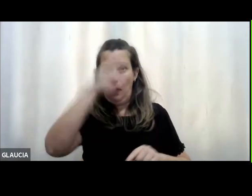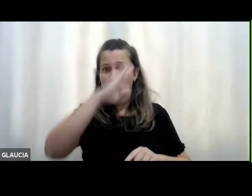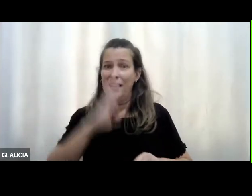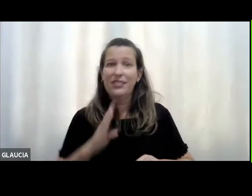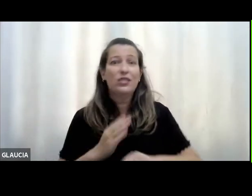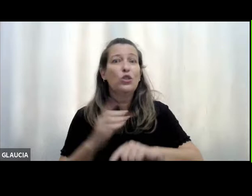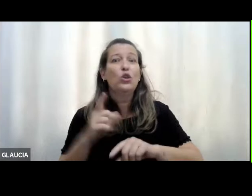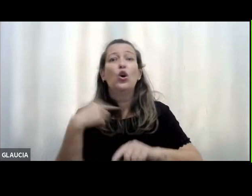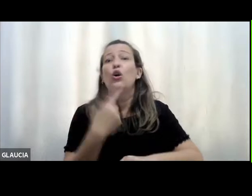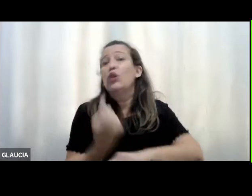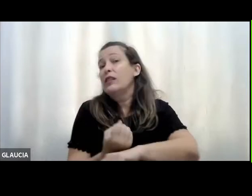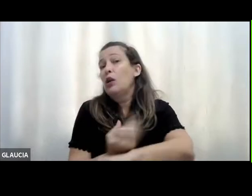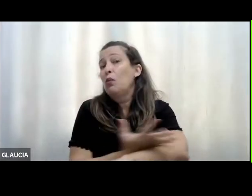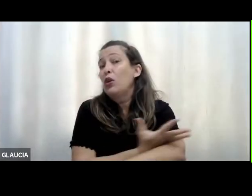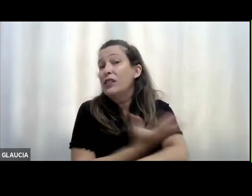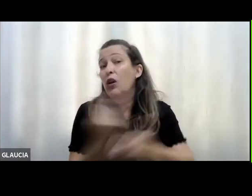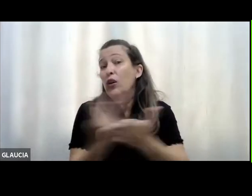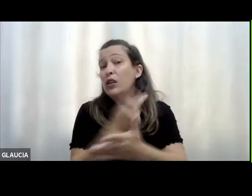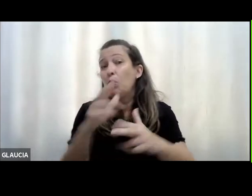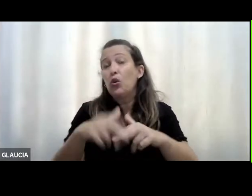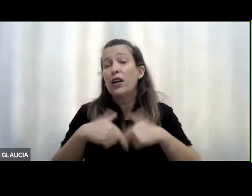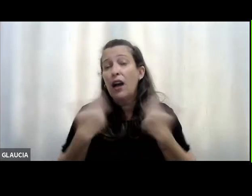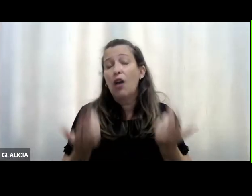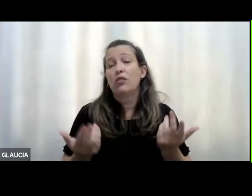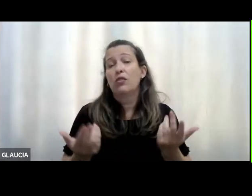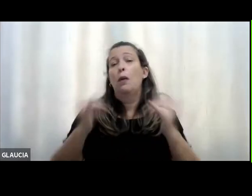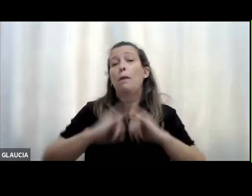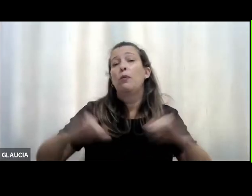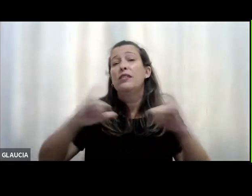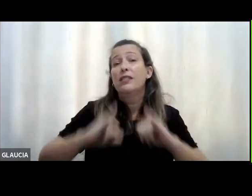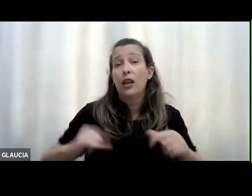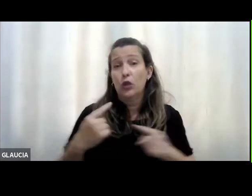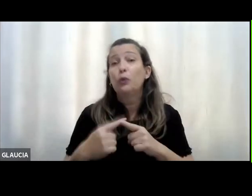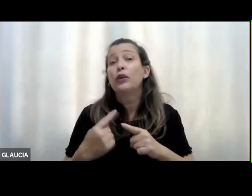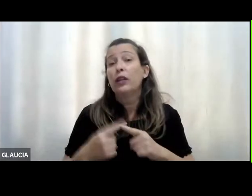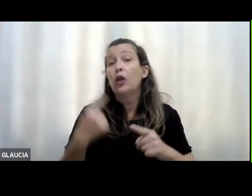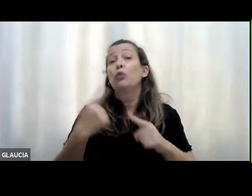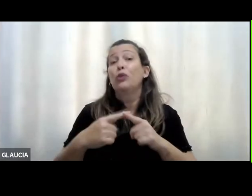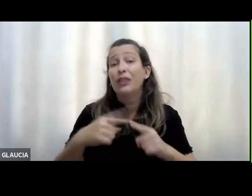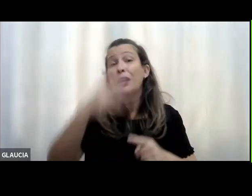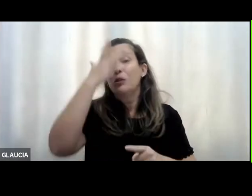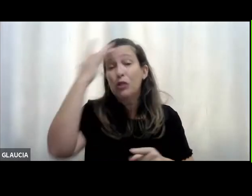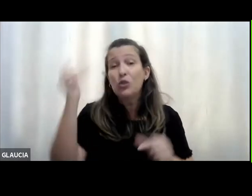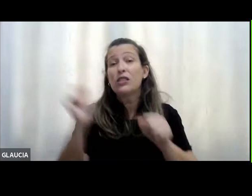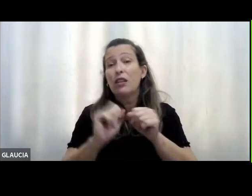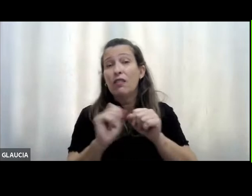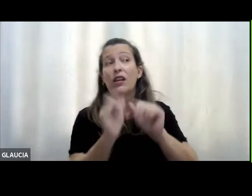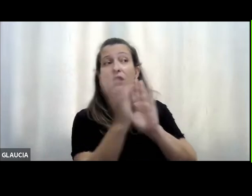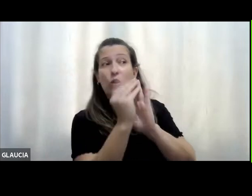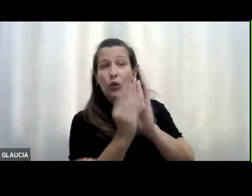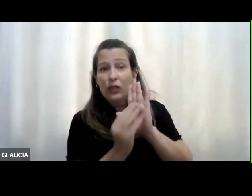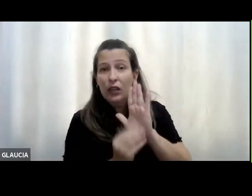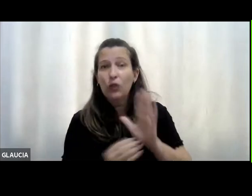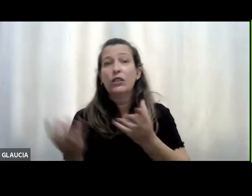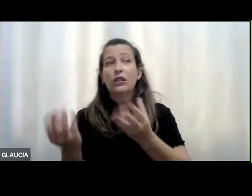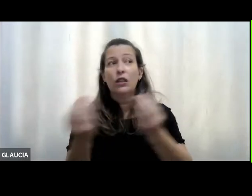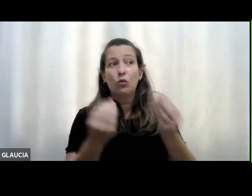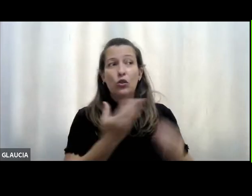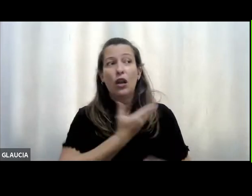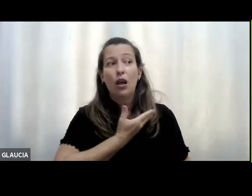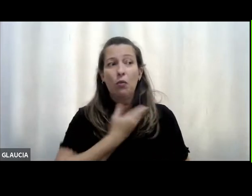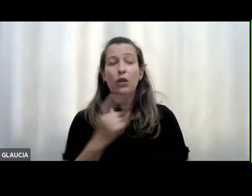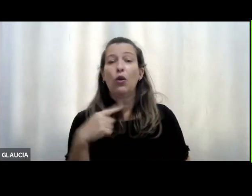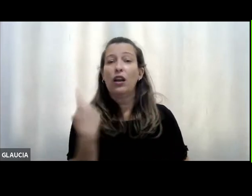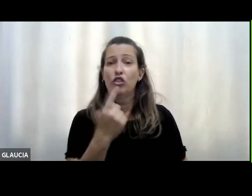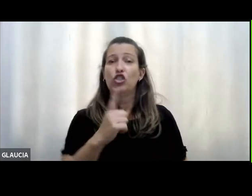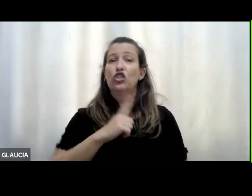partir da publicidade. Mas por quê? Porque as pessoas que produzem conteúdo e que quantos amigos e amigas tivemos ao longo da vida